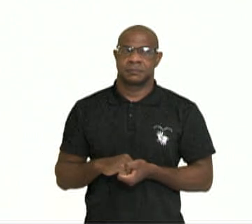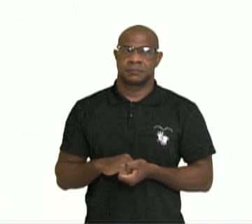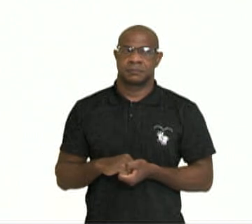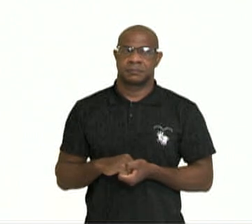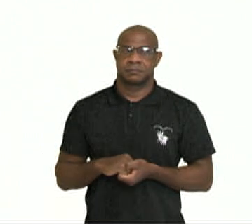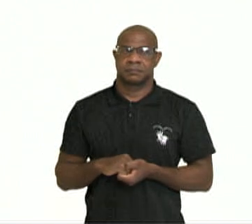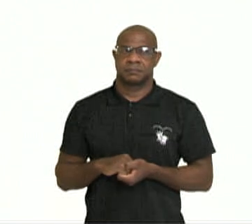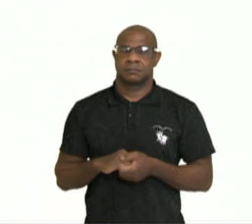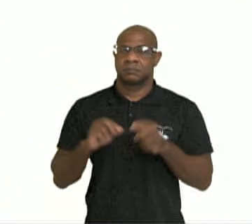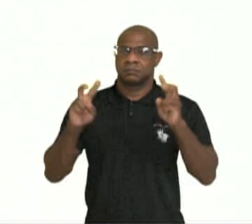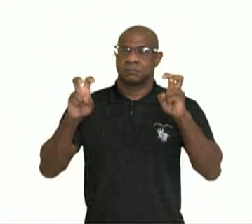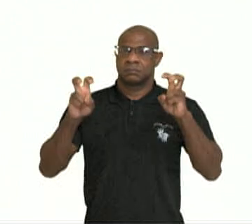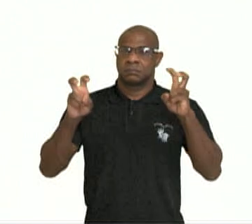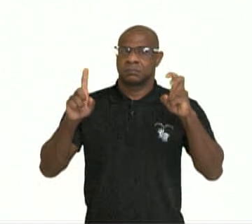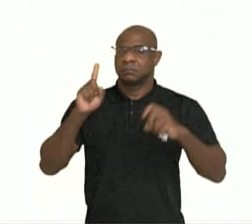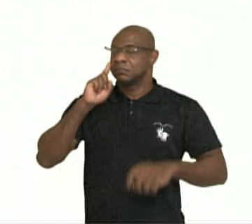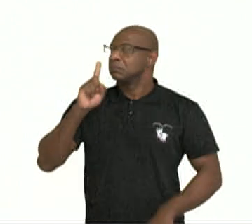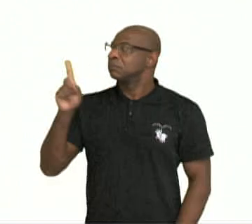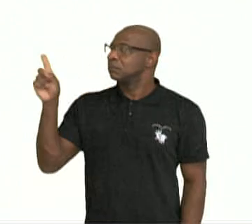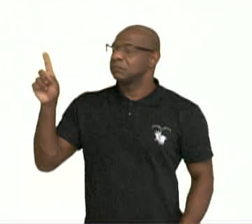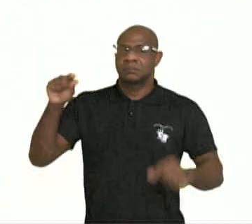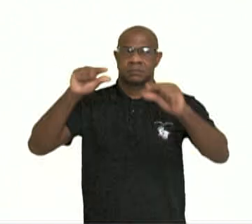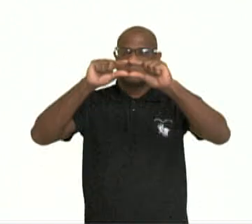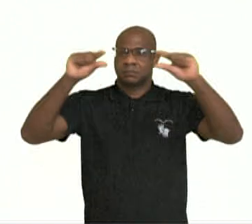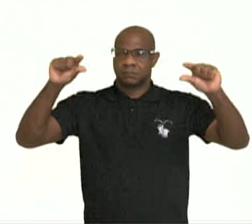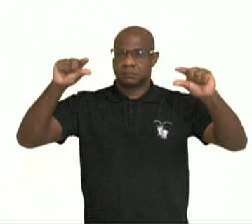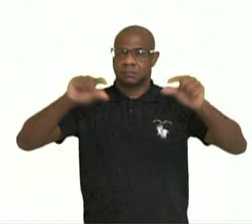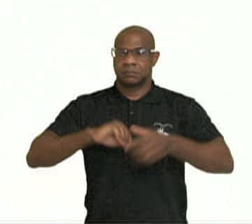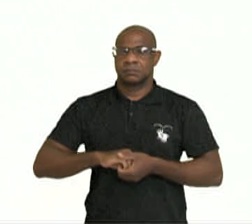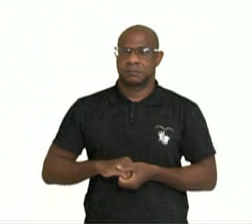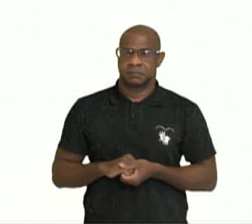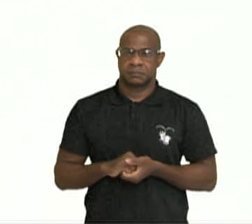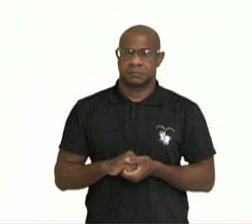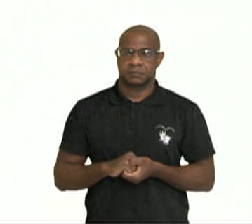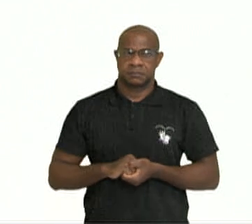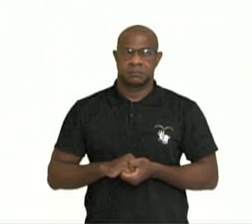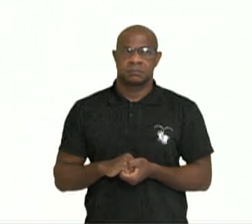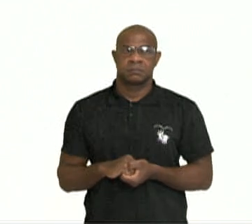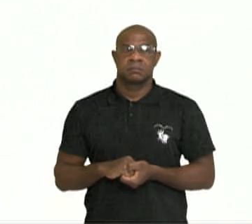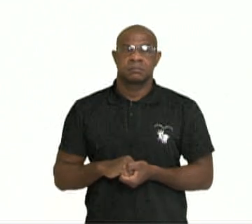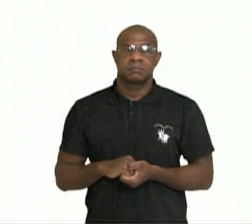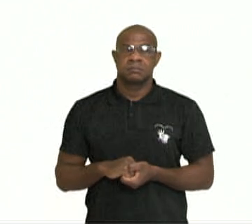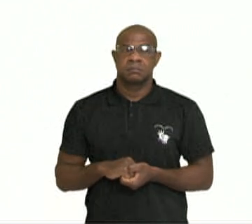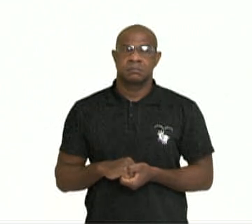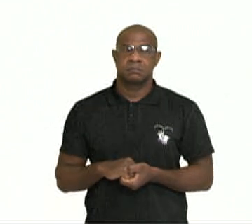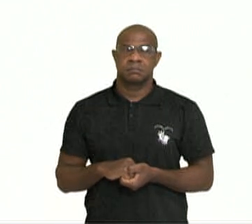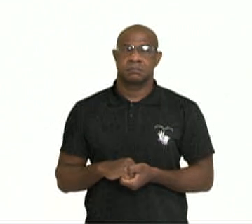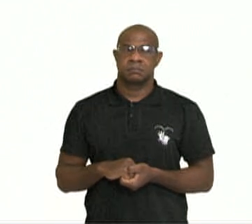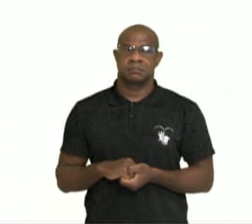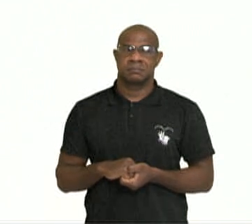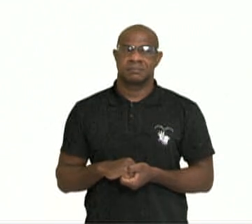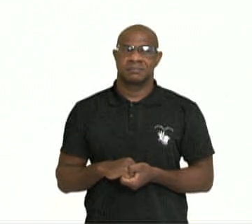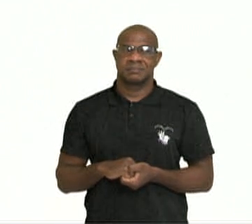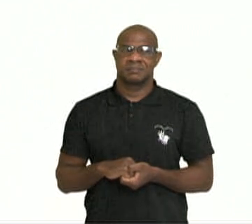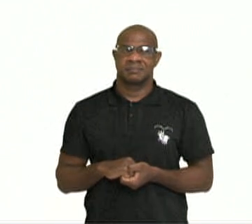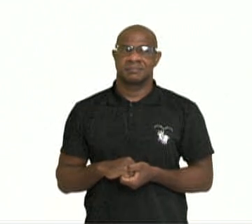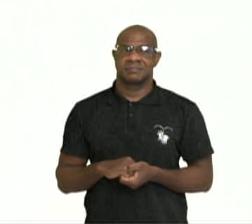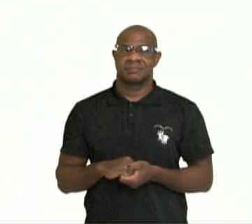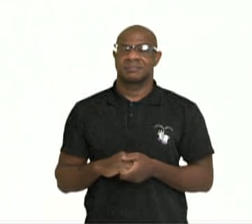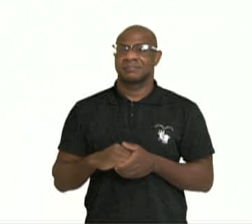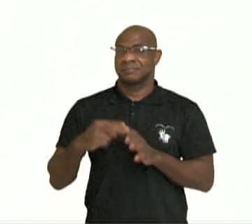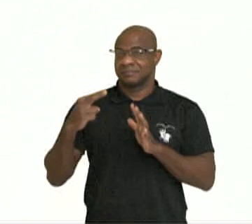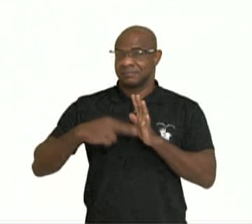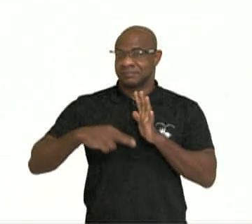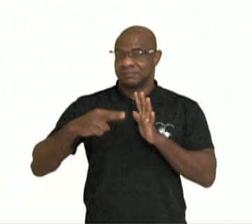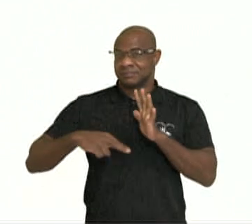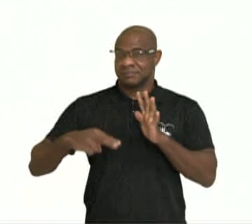hora. Polêmico cambio, mudança, né, da hora. 8 de cada 10 europeus